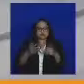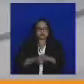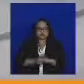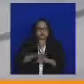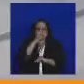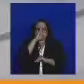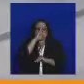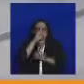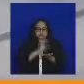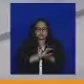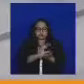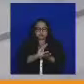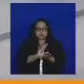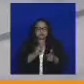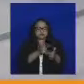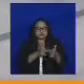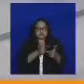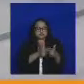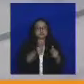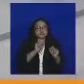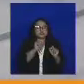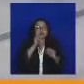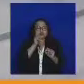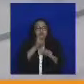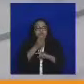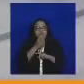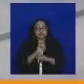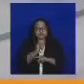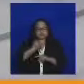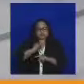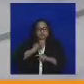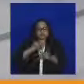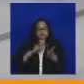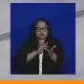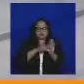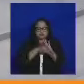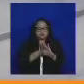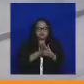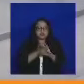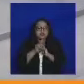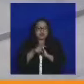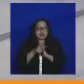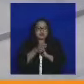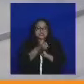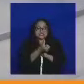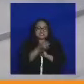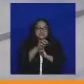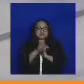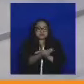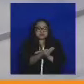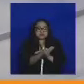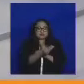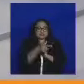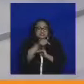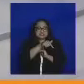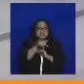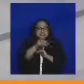O prêmio principal, o valor que será dividido entre os acertadores dos 20 números hoje na Loto Mania, é de